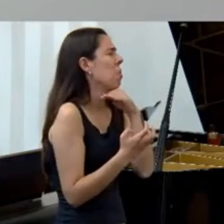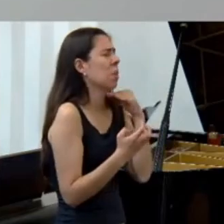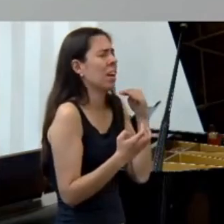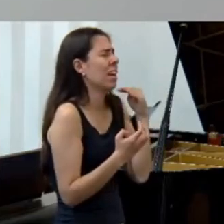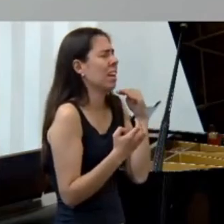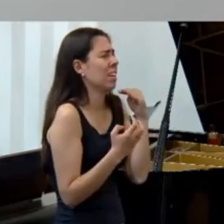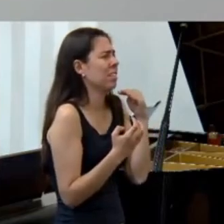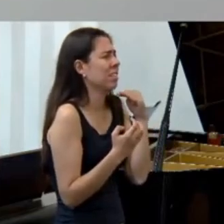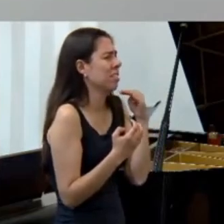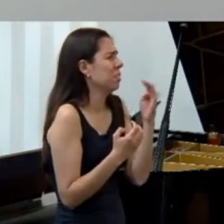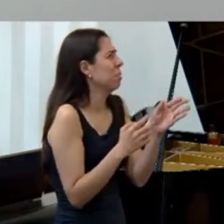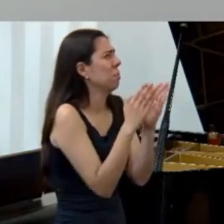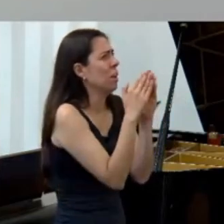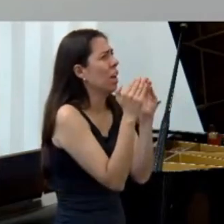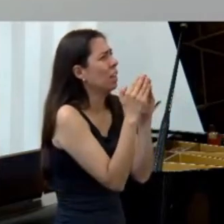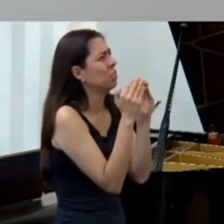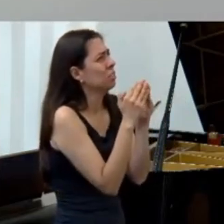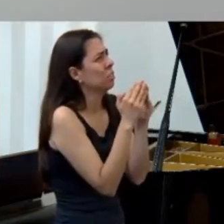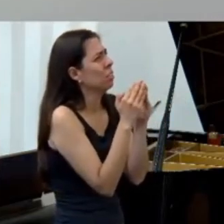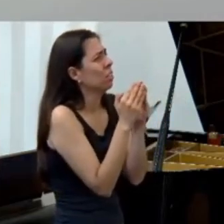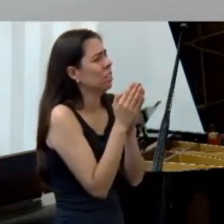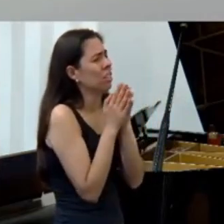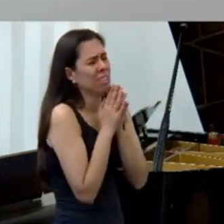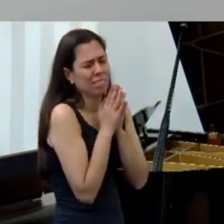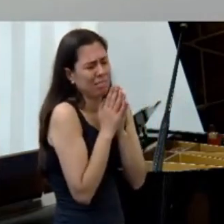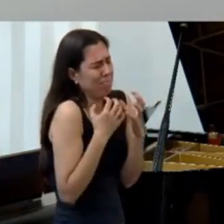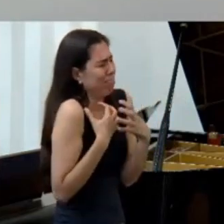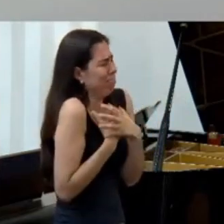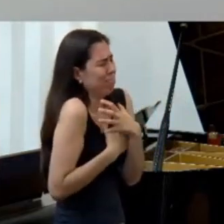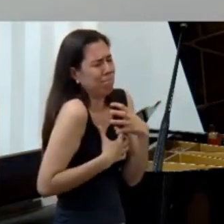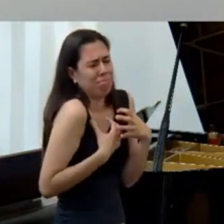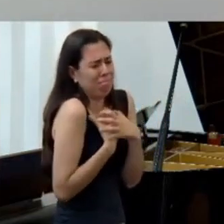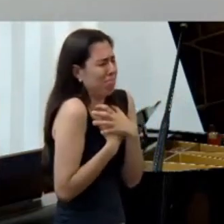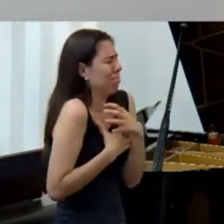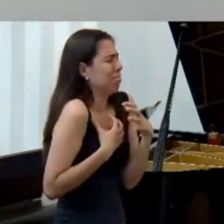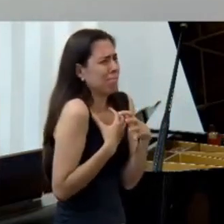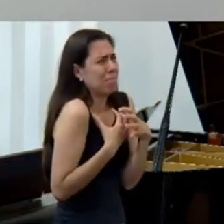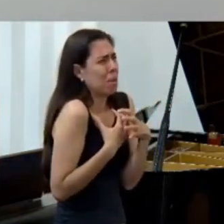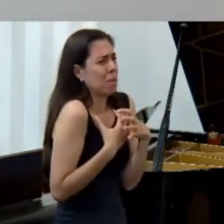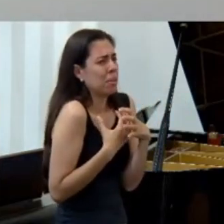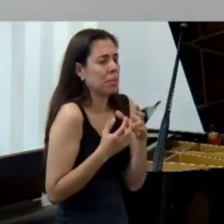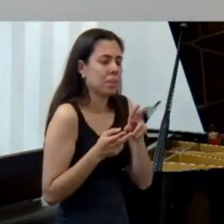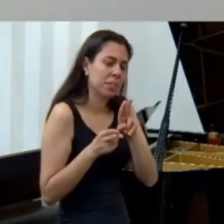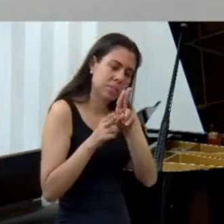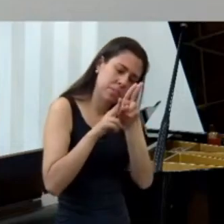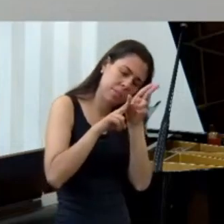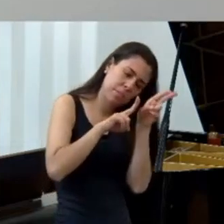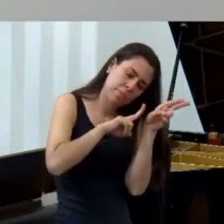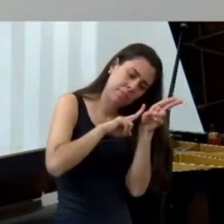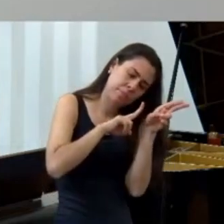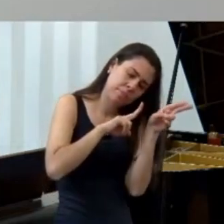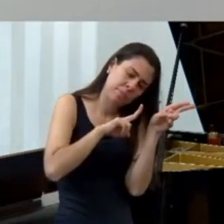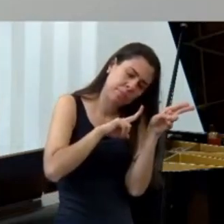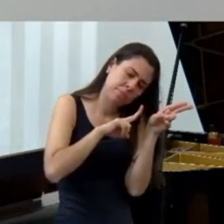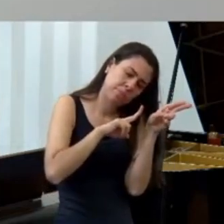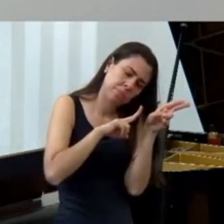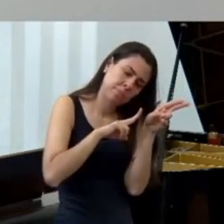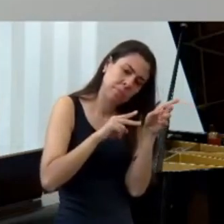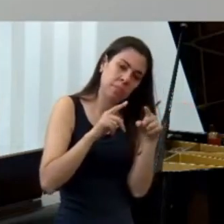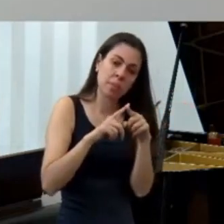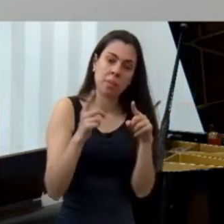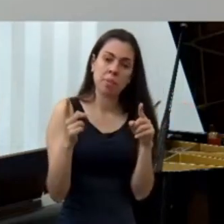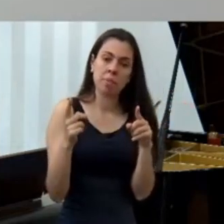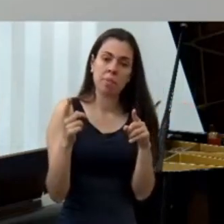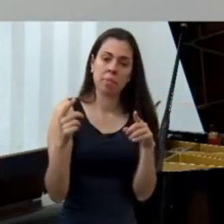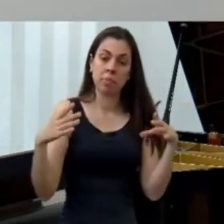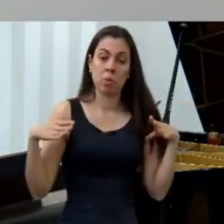melhor do que os meus pais. Deitou-se e dormiu debaixo do zimbro. E eis que um anjo tocou e